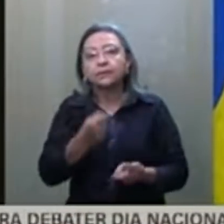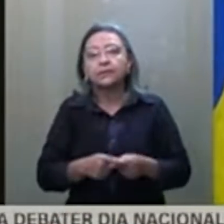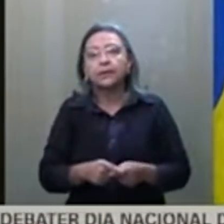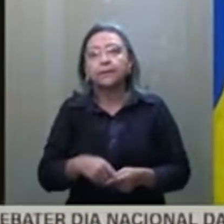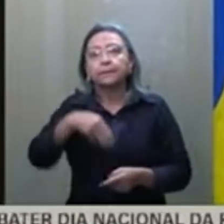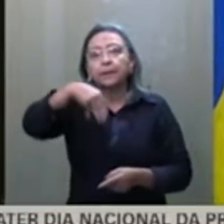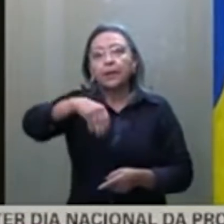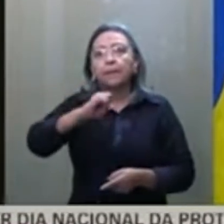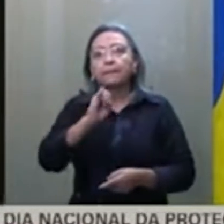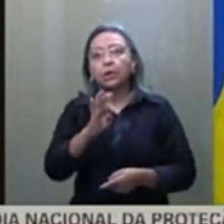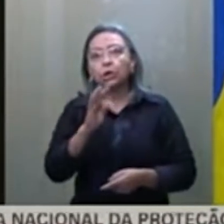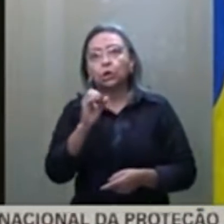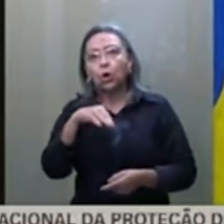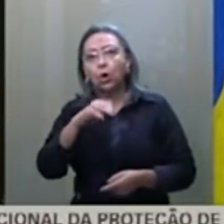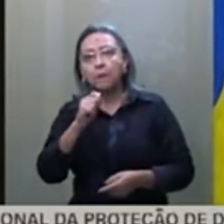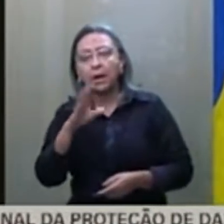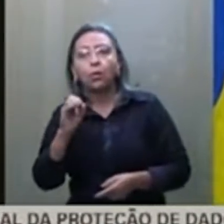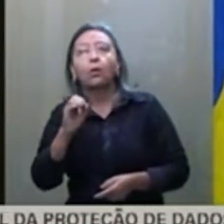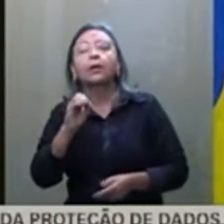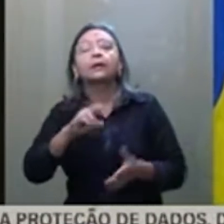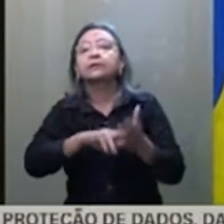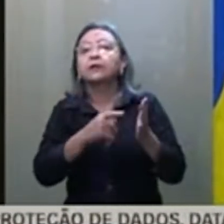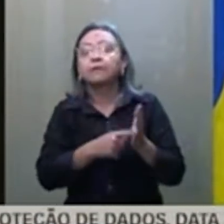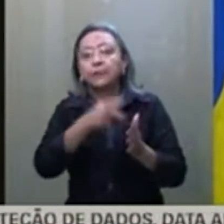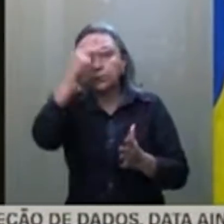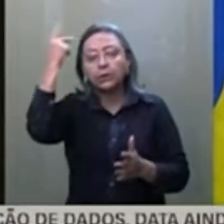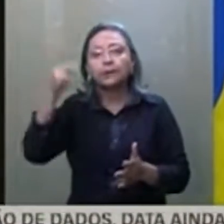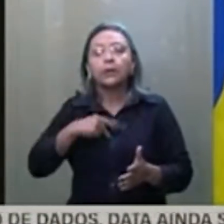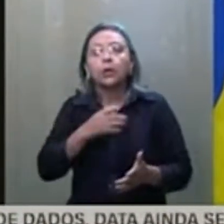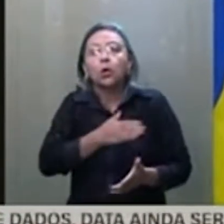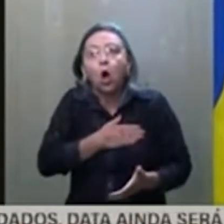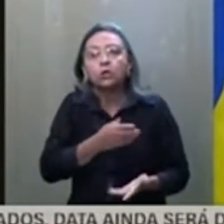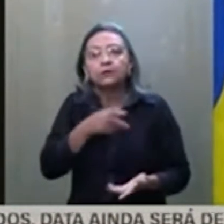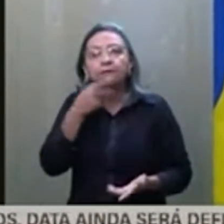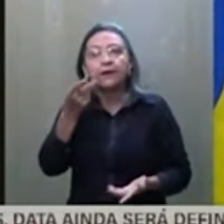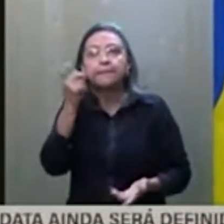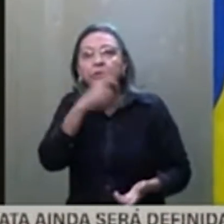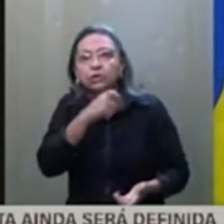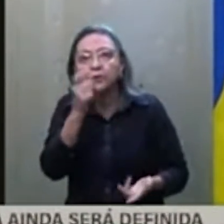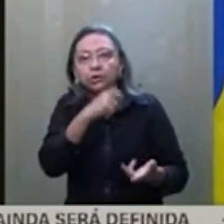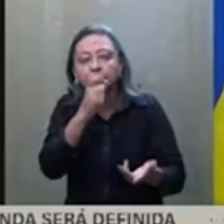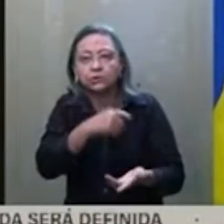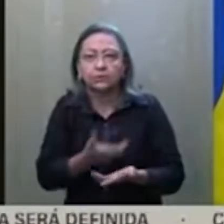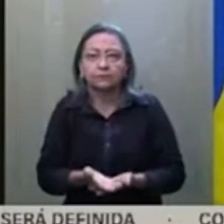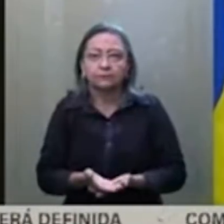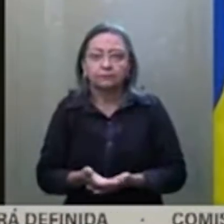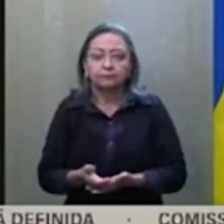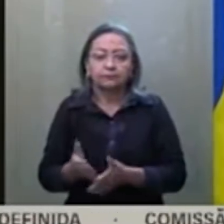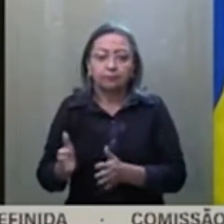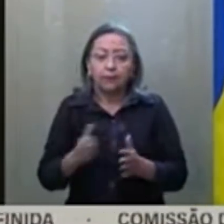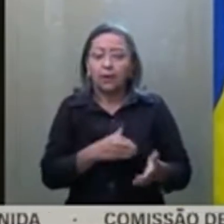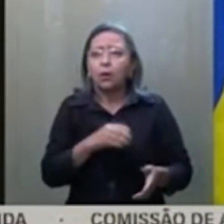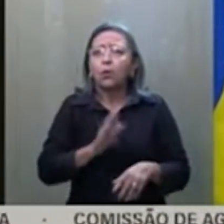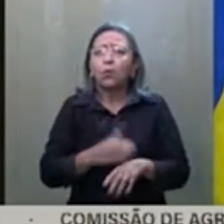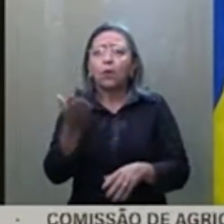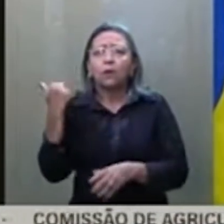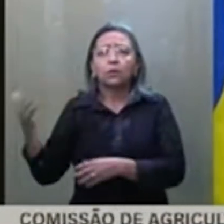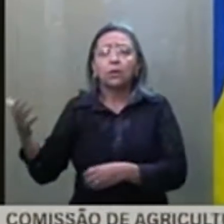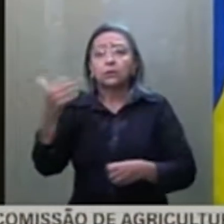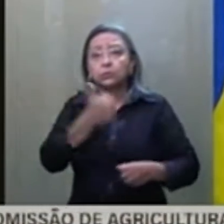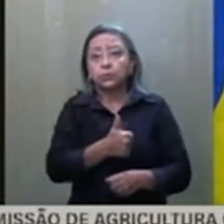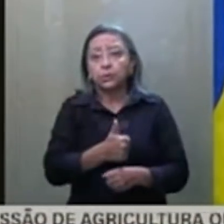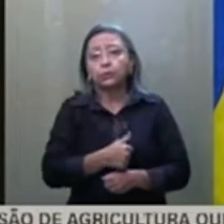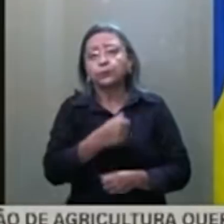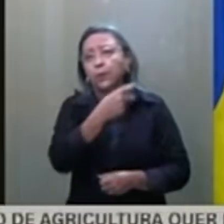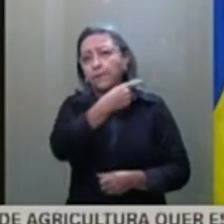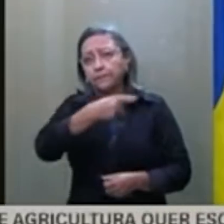mitômano que é quem tem compulsão por mentira e logo que ia assumir o presidente